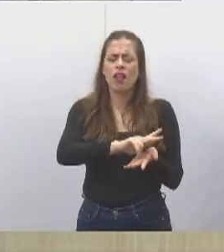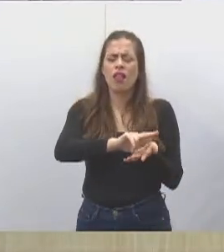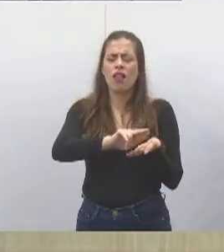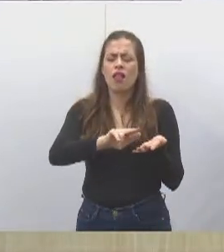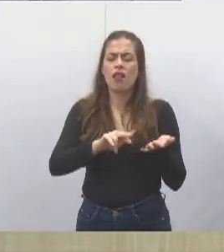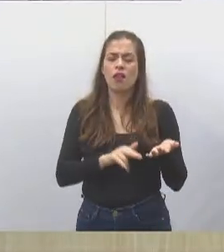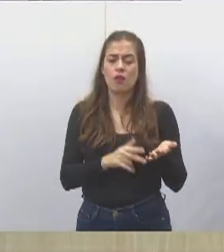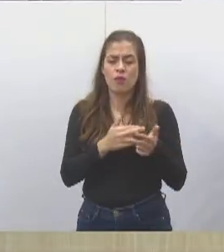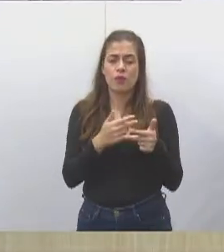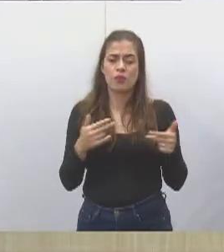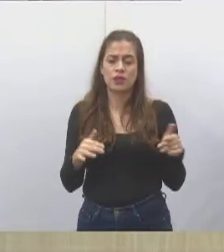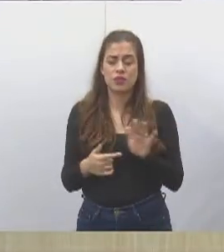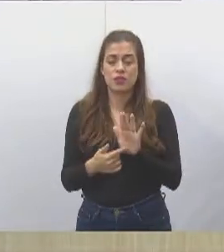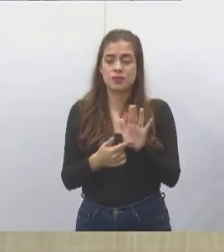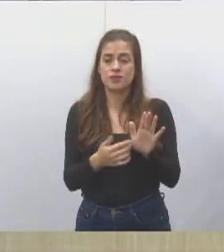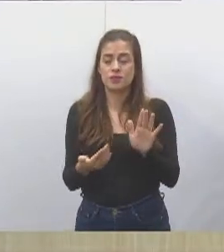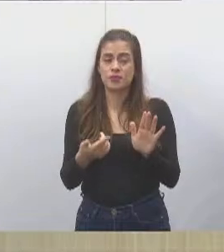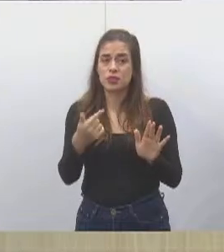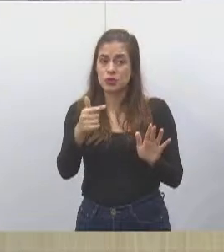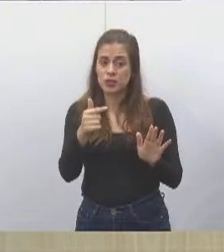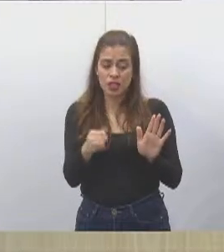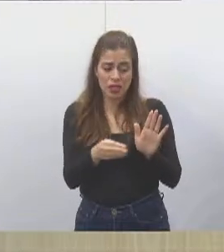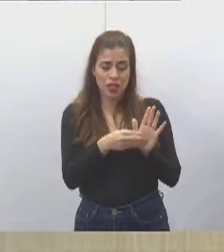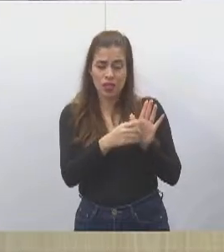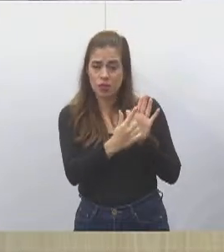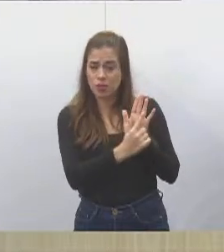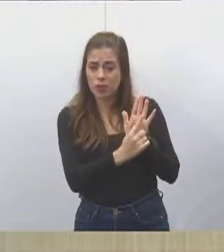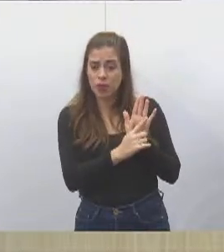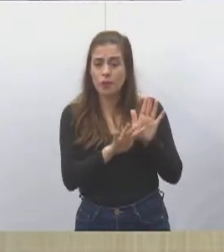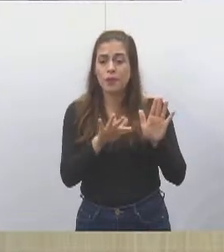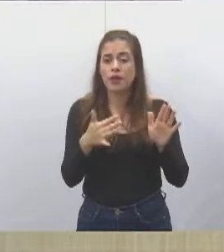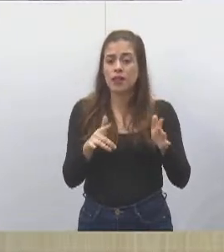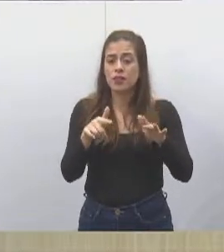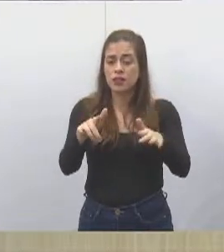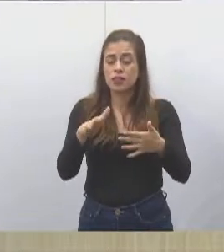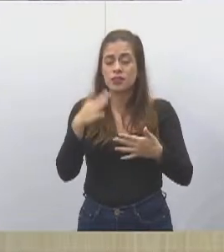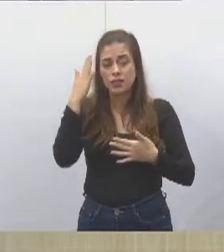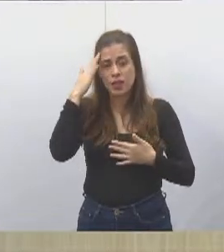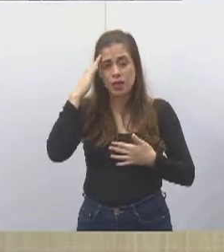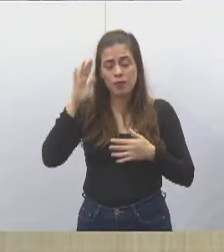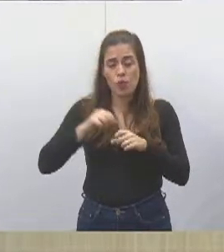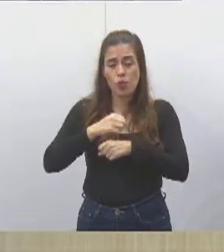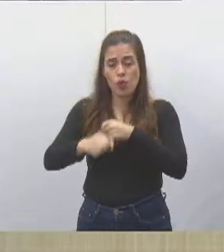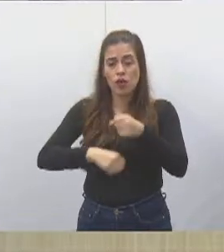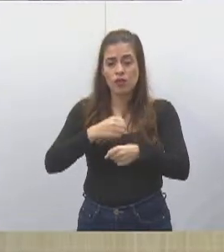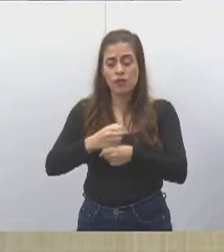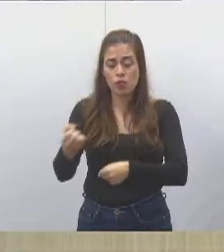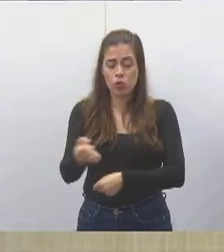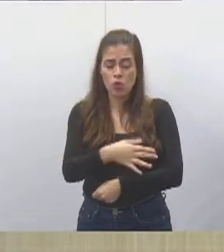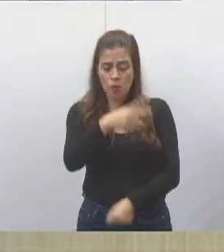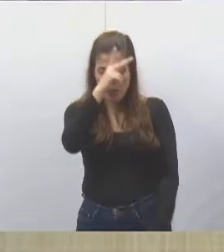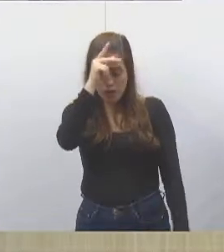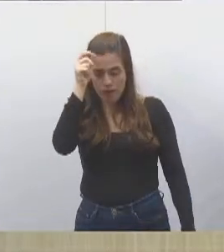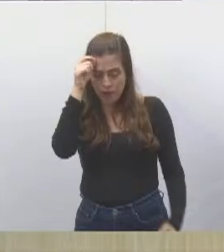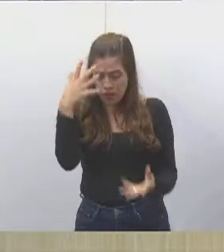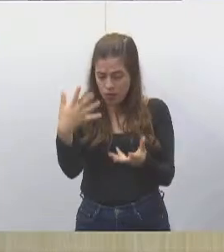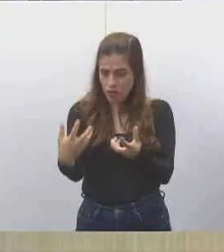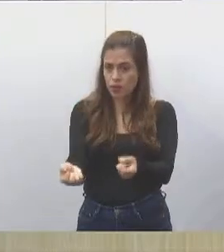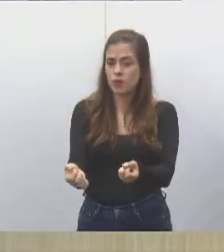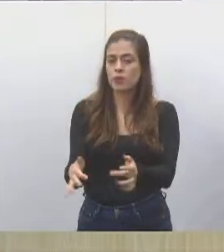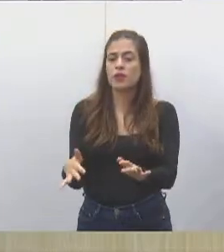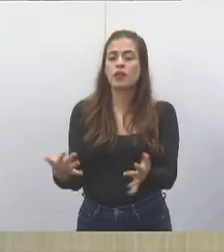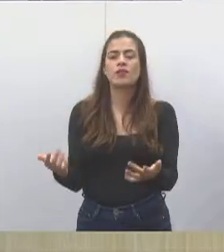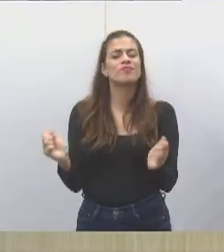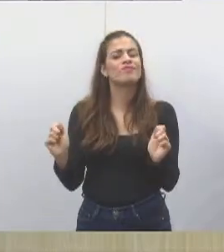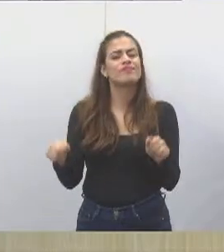né? Foi um ano de eleição, a qual, a partir do ano que vem, é um novo prefeito que vai estar assumindo, né? E não